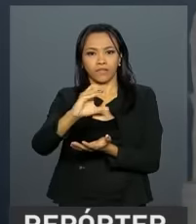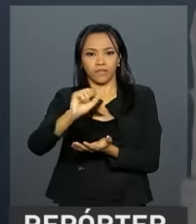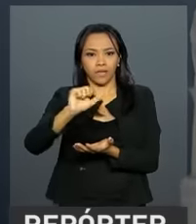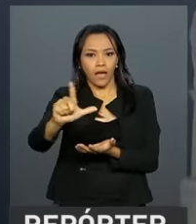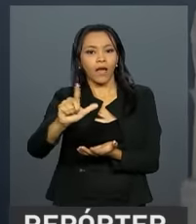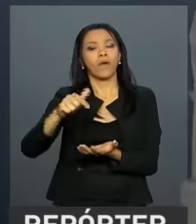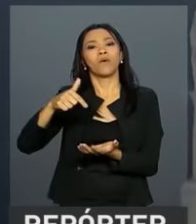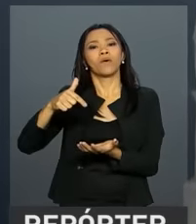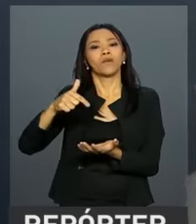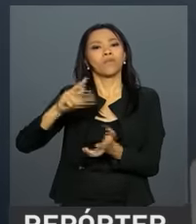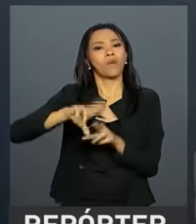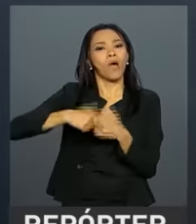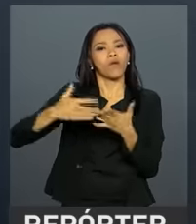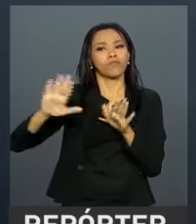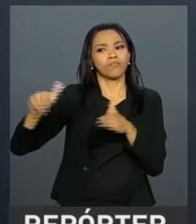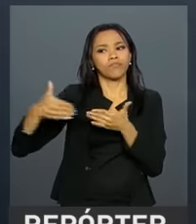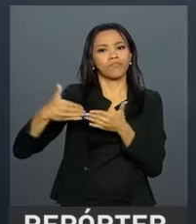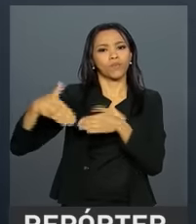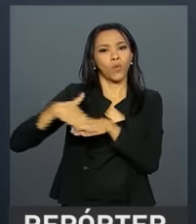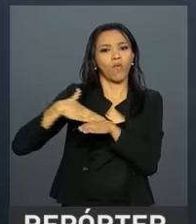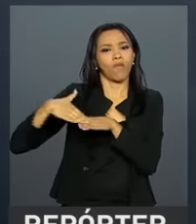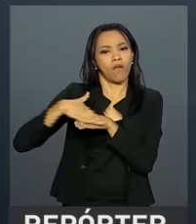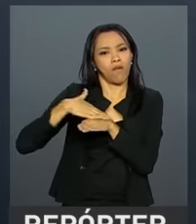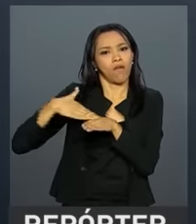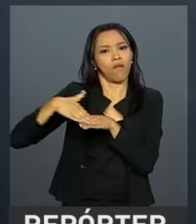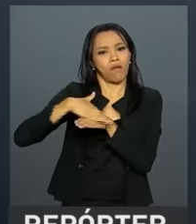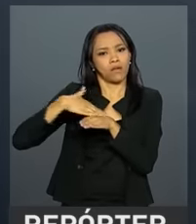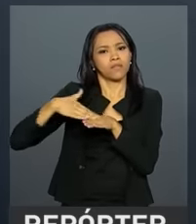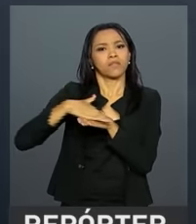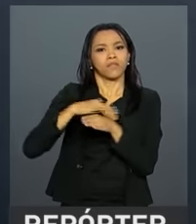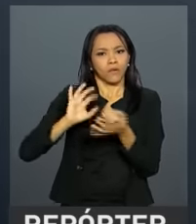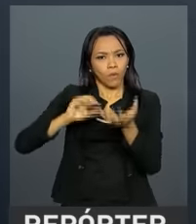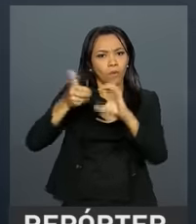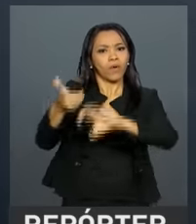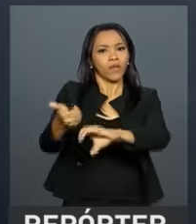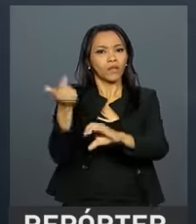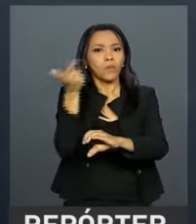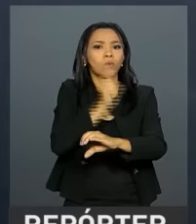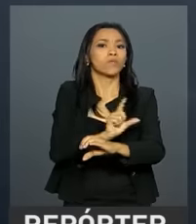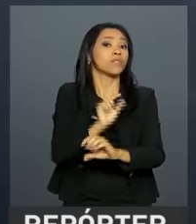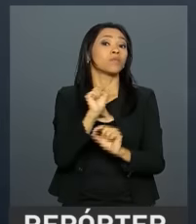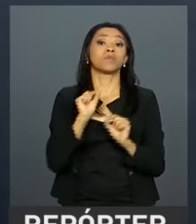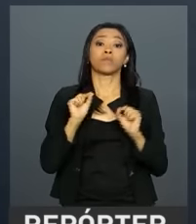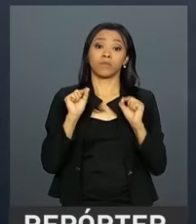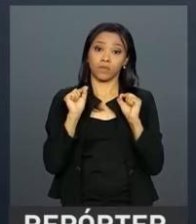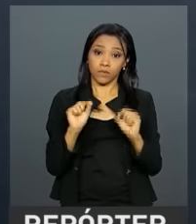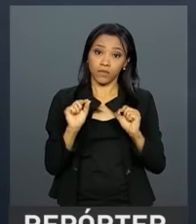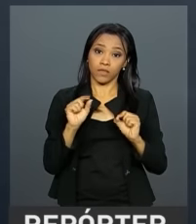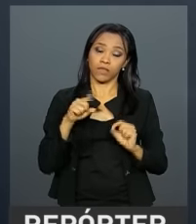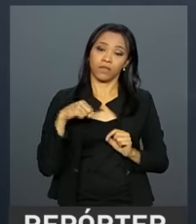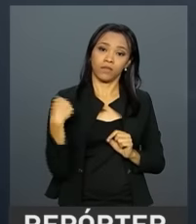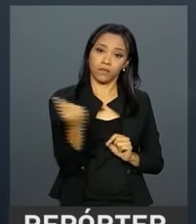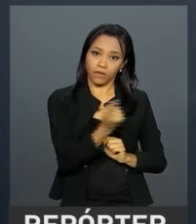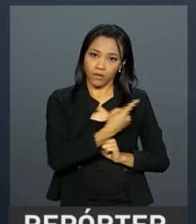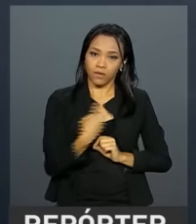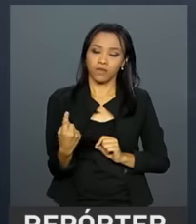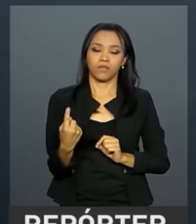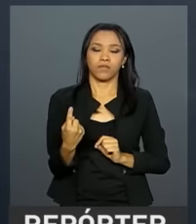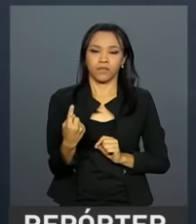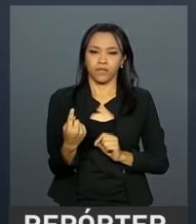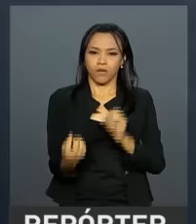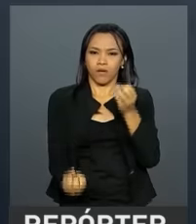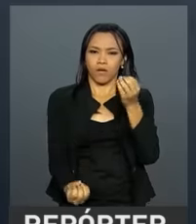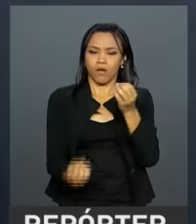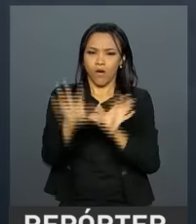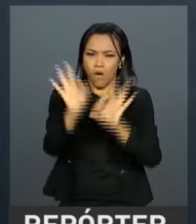Diálogo um uma uma conexão muito grande com o Congresso Nacional permitiu por exemplo que nós eh estabelecemos